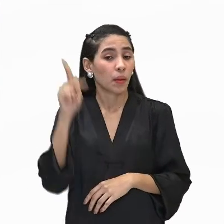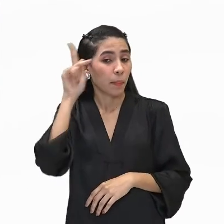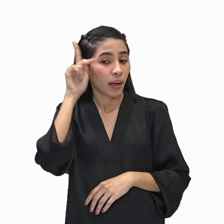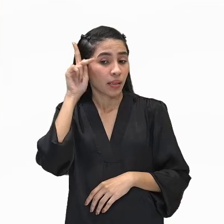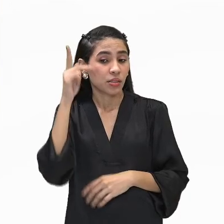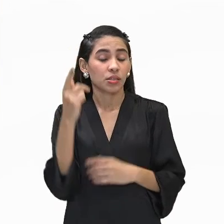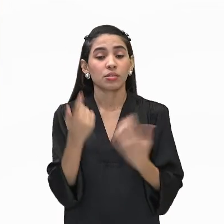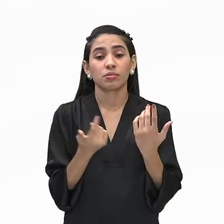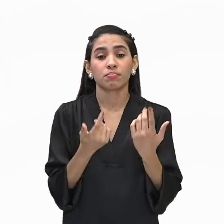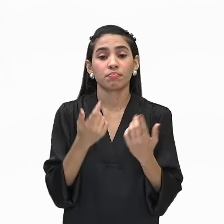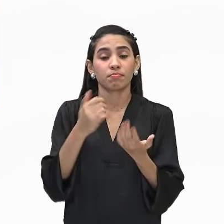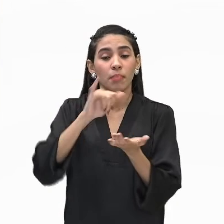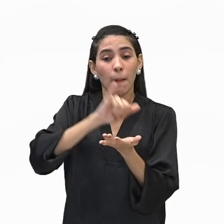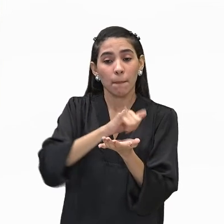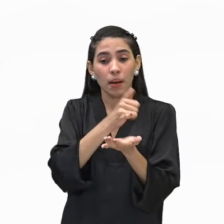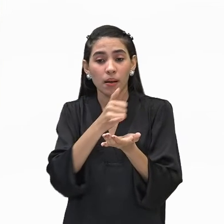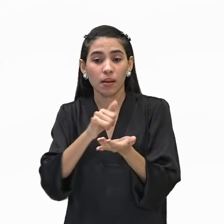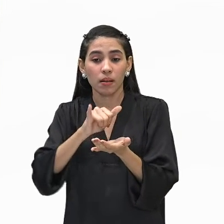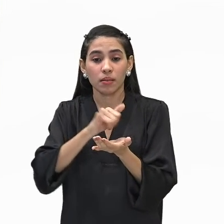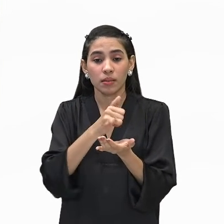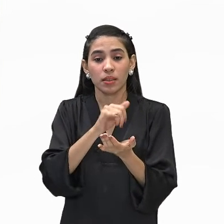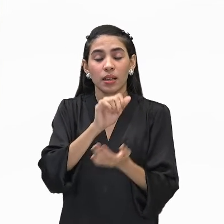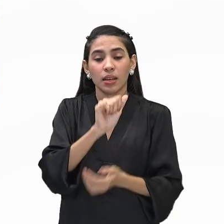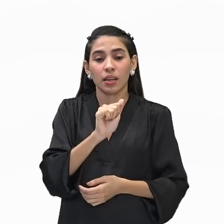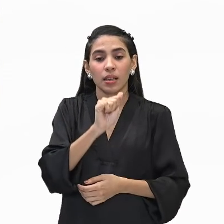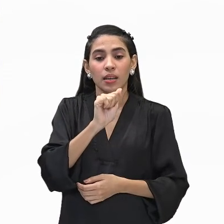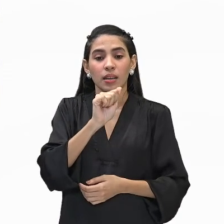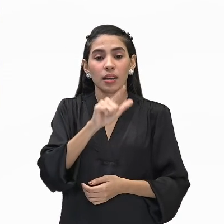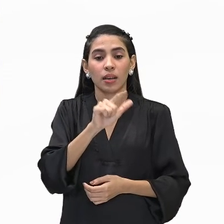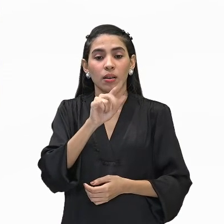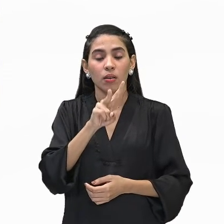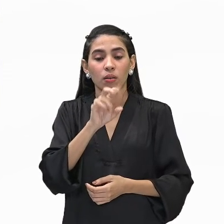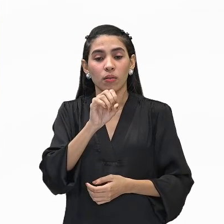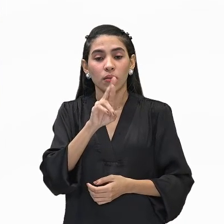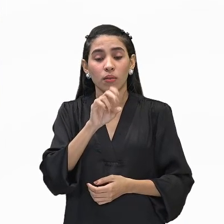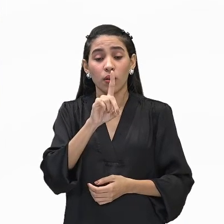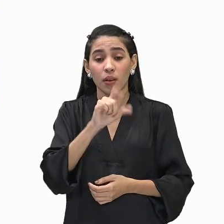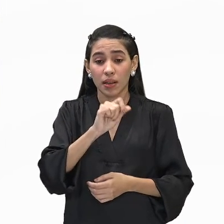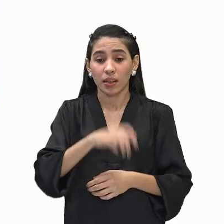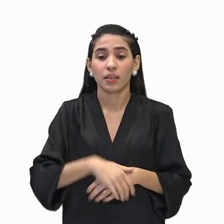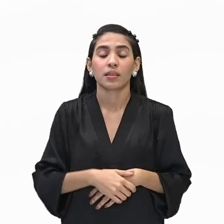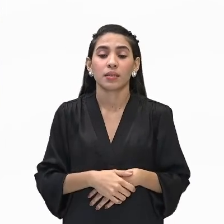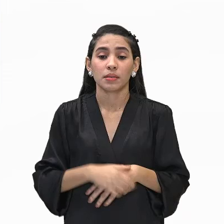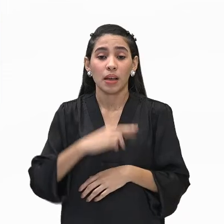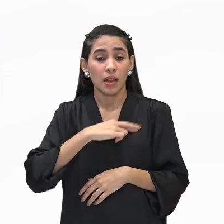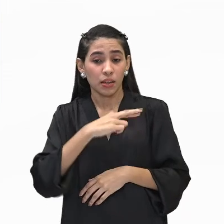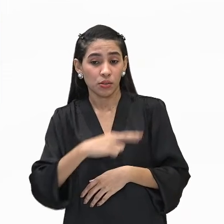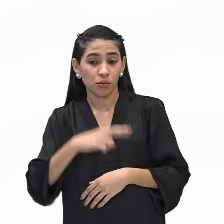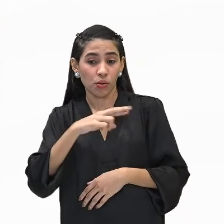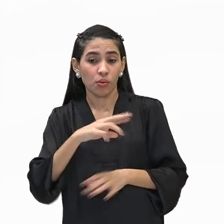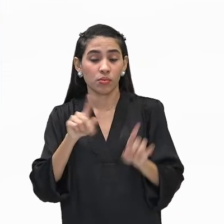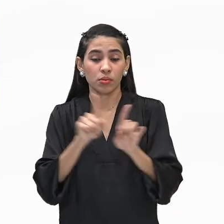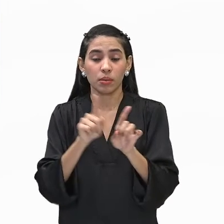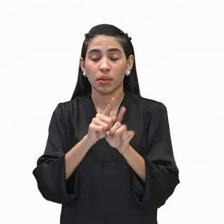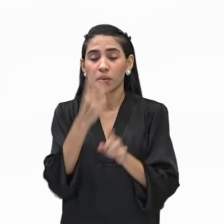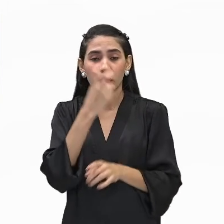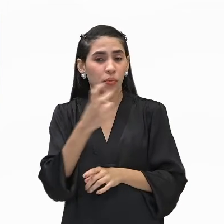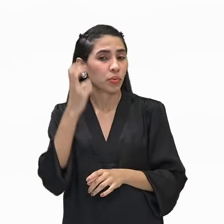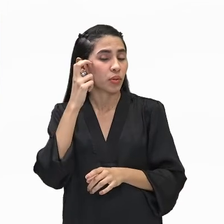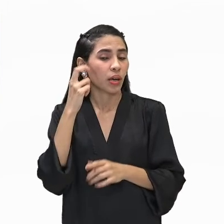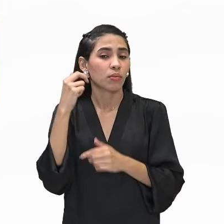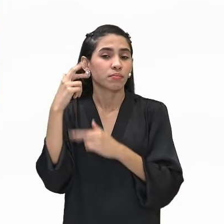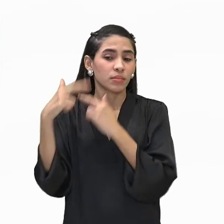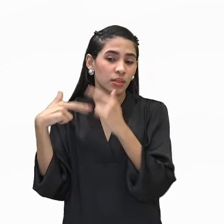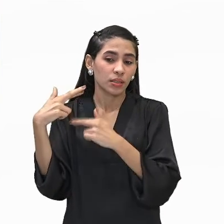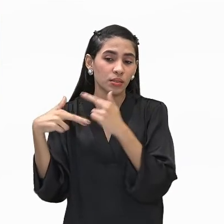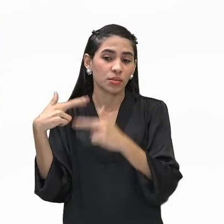por exemplo, a questão da Alvorada, que é tanto um movimento religioso quanto também cultural,